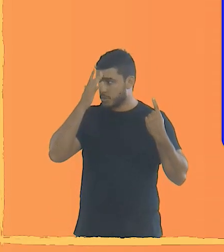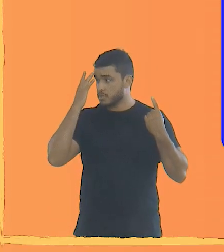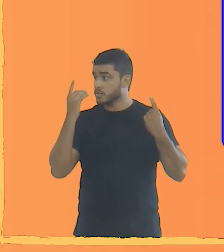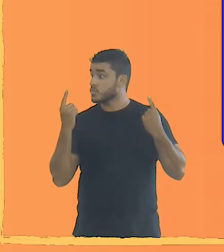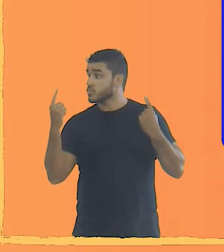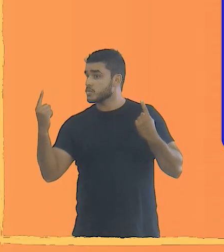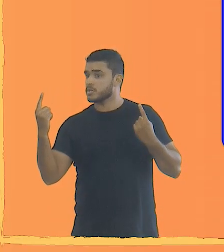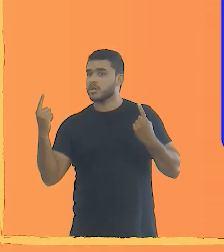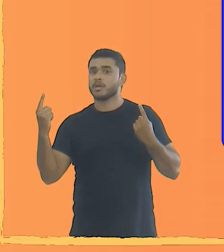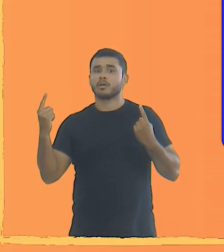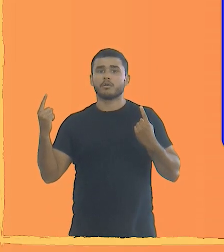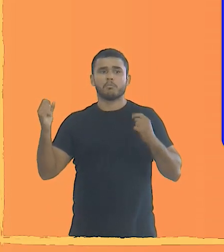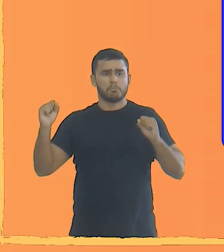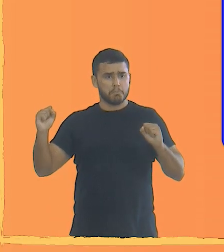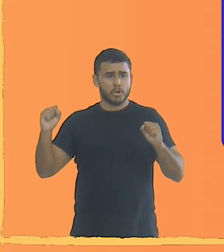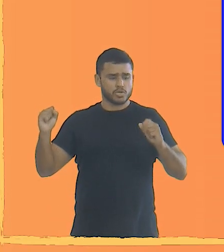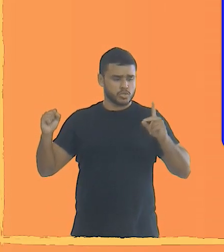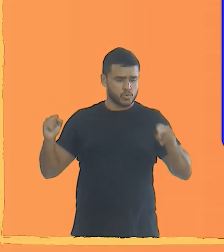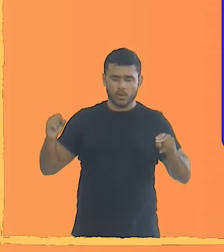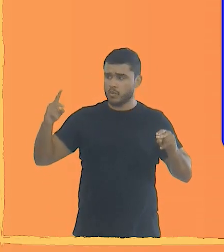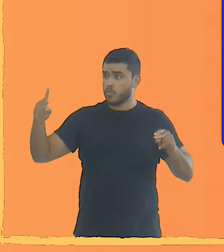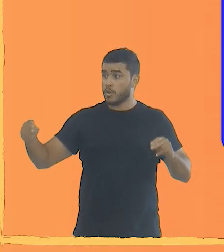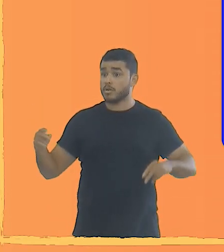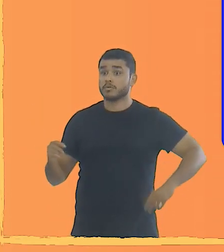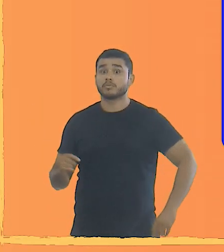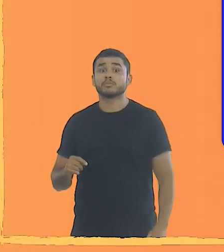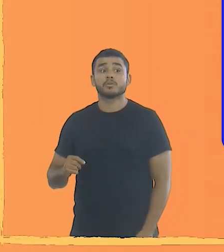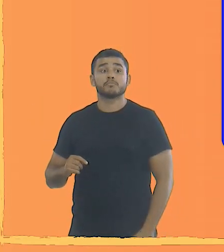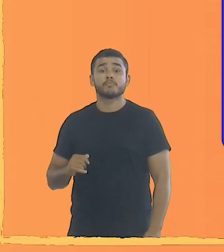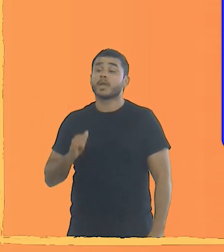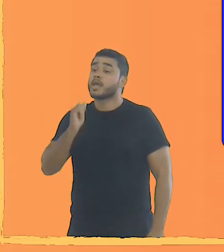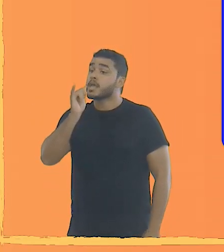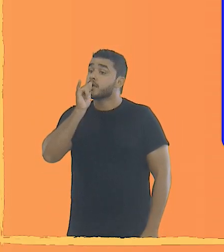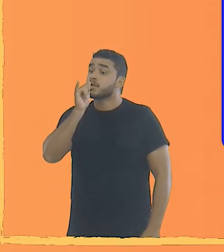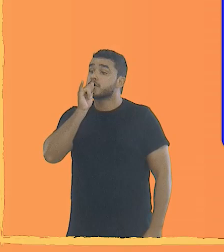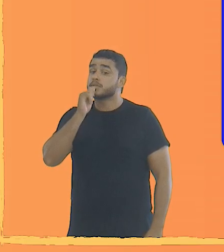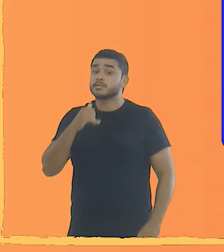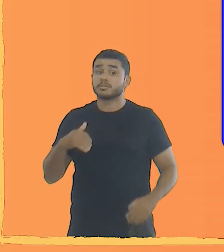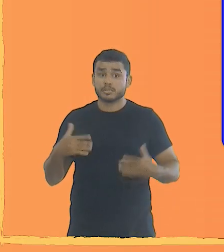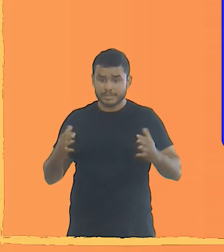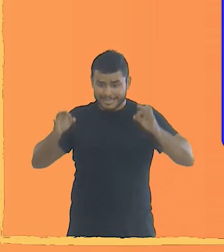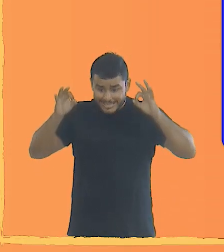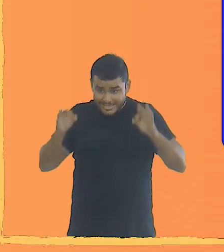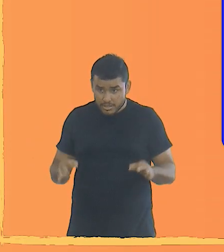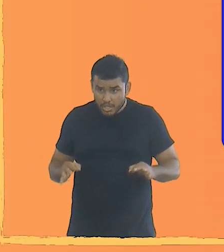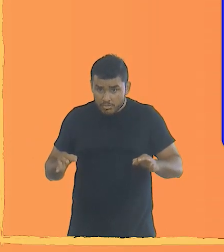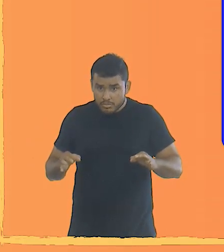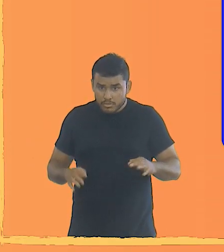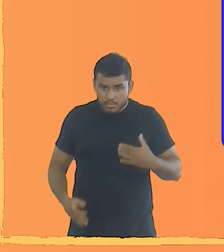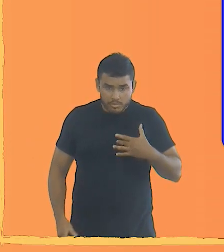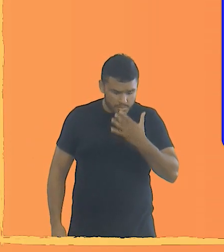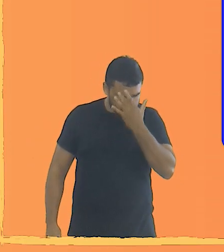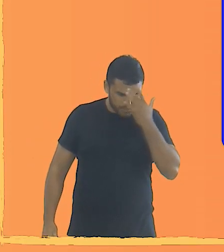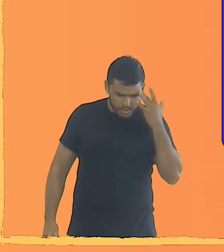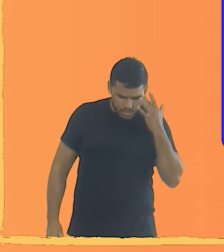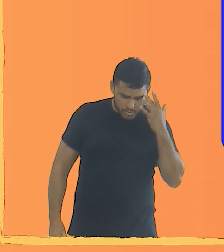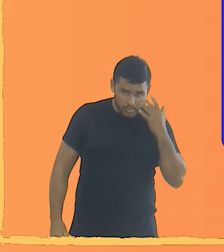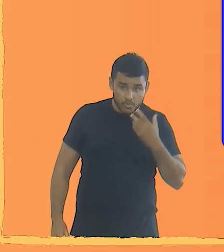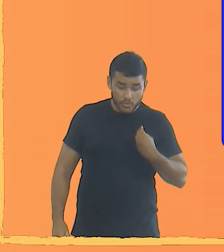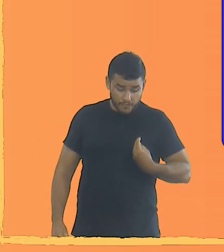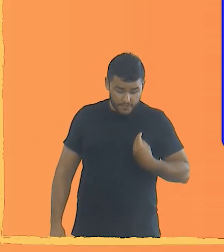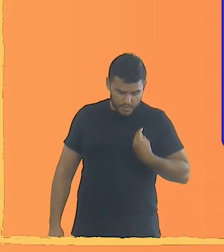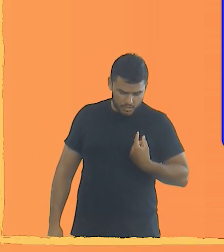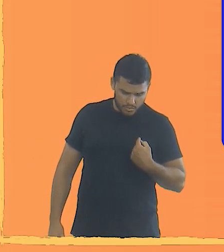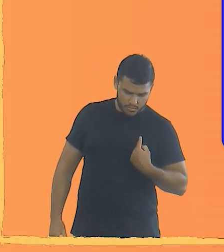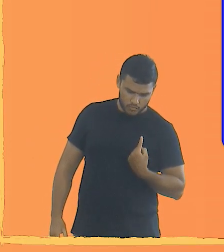2 pessoas no restaurante, eles podem pedir a mesma coisa. Agora me diga o seguinte, você pode garantir que 2 pessoas no